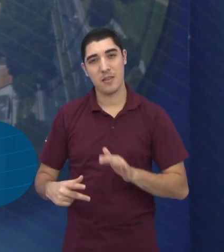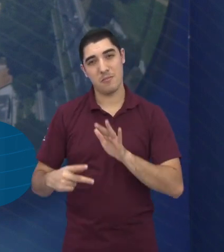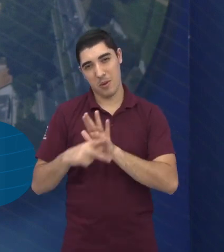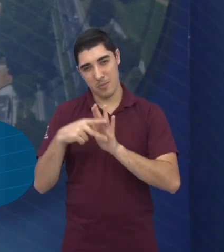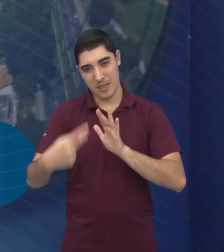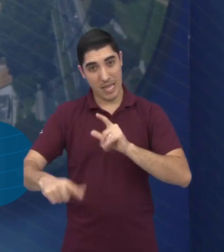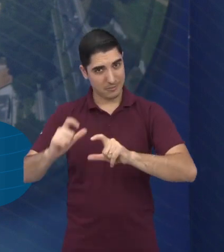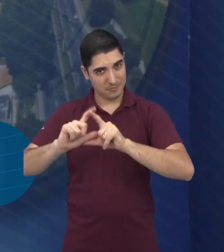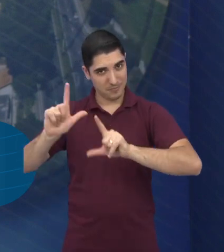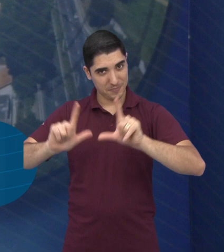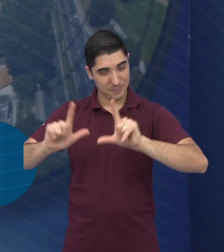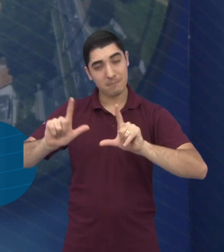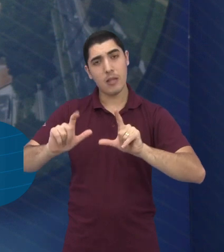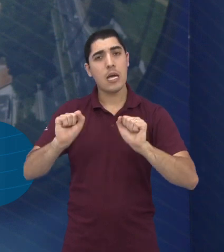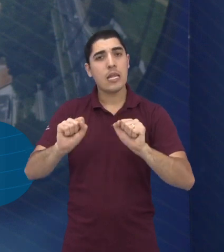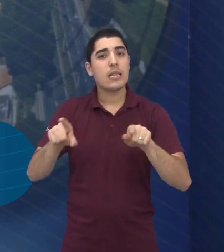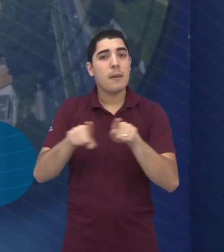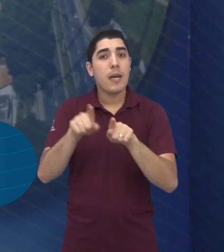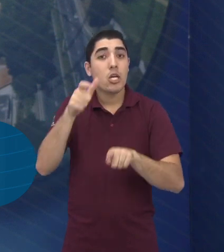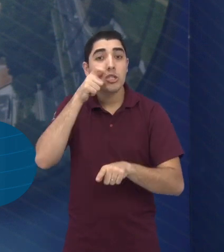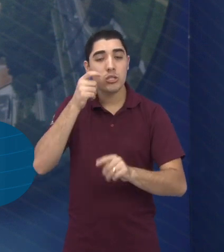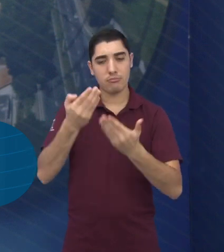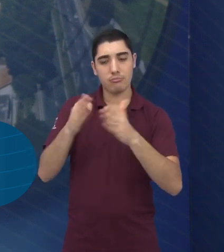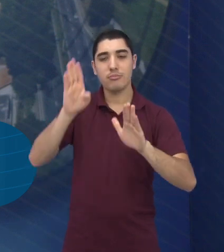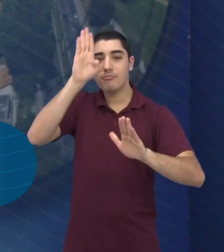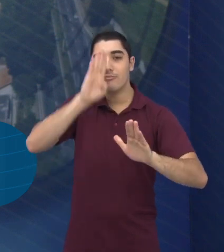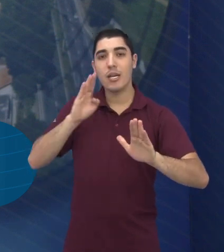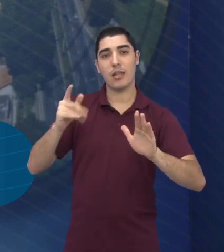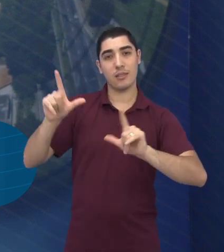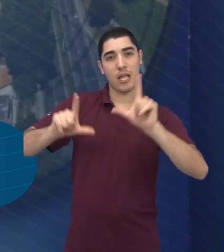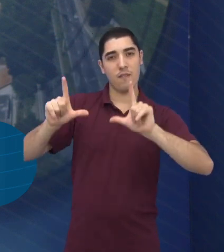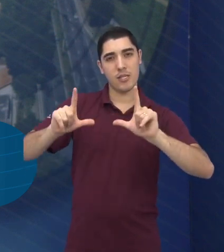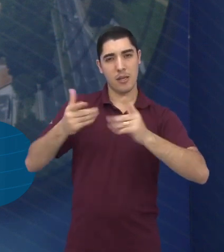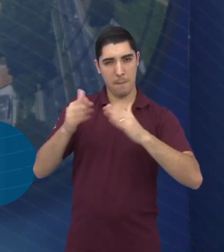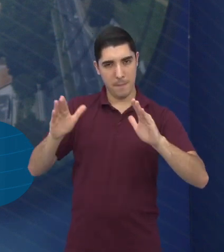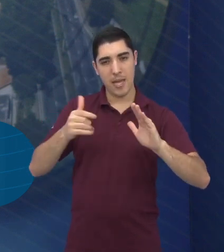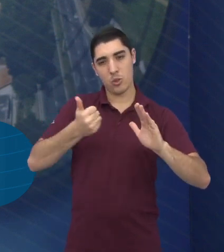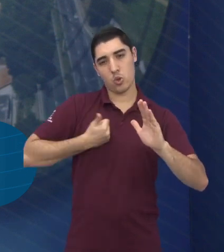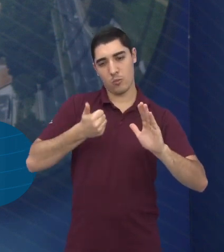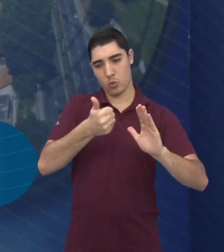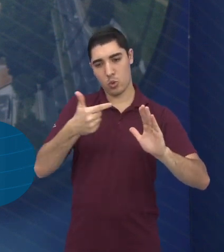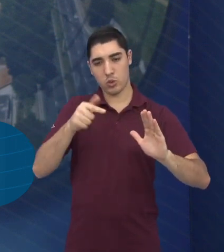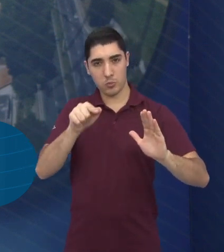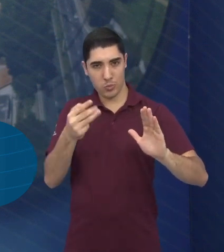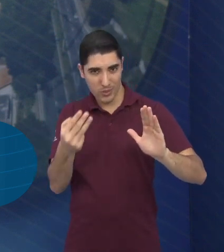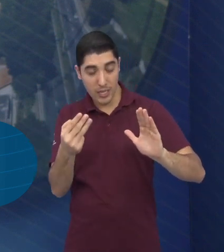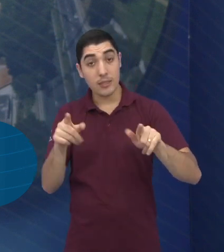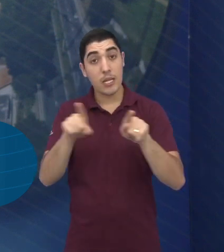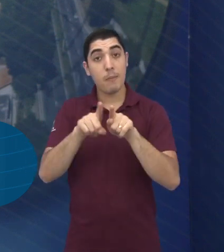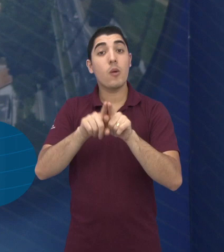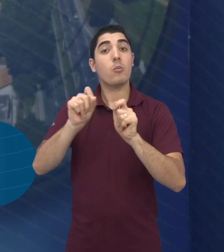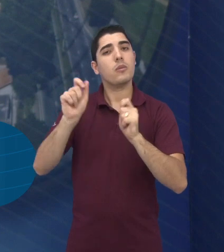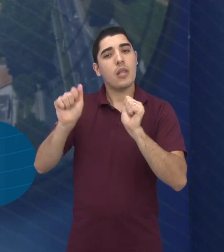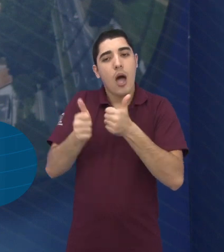youtube.com/tvcâmarasjc. Podem nos assistir também pelo canal aberto 12.3 e também nos acompanhar pelo Instagram, que é